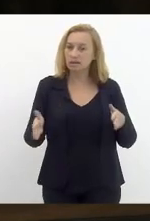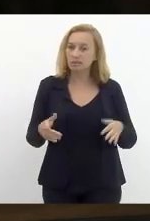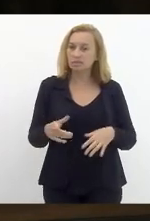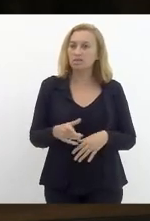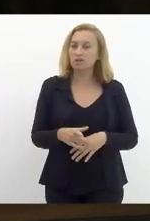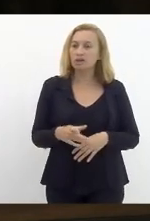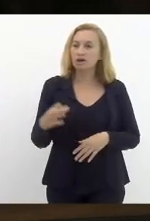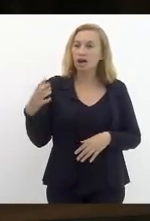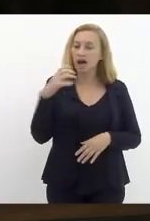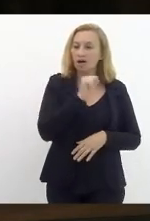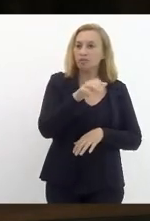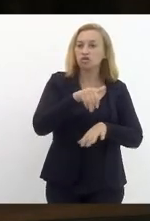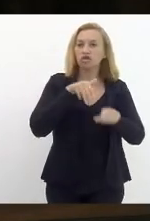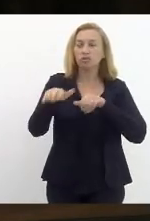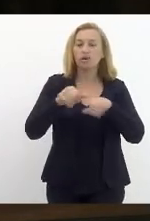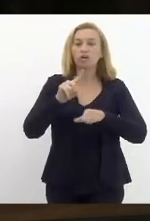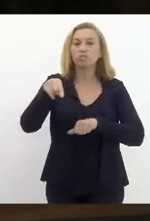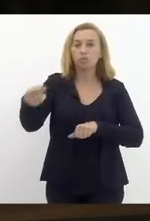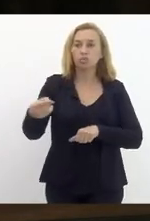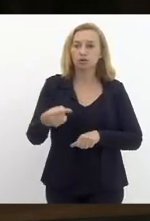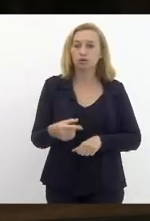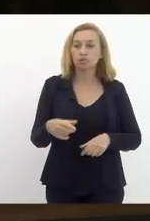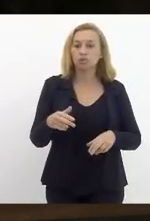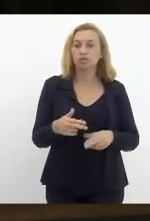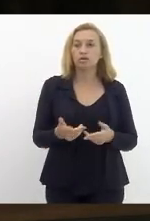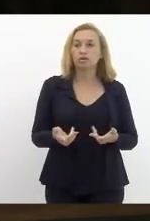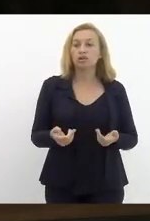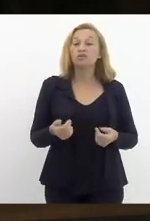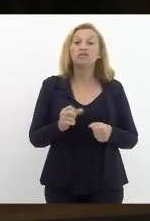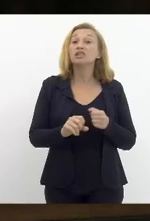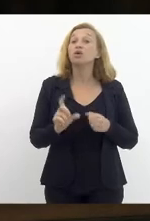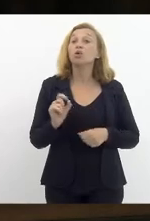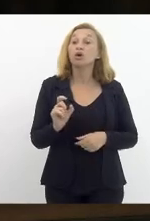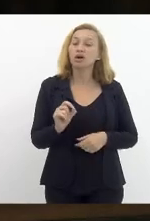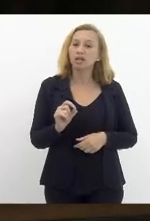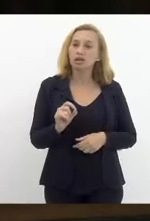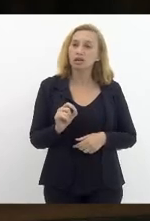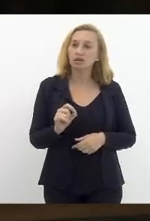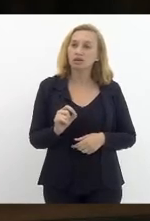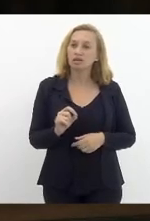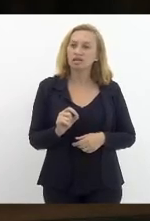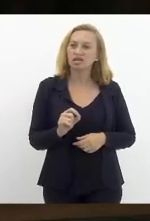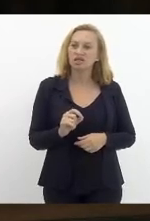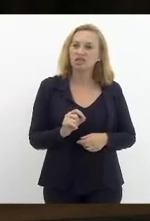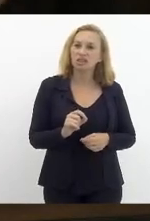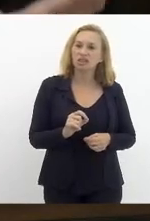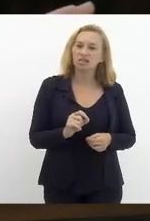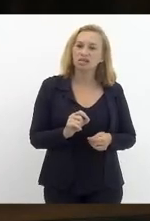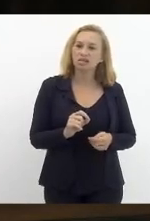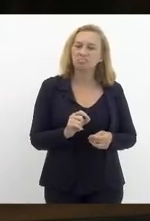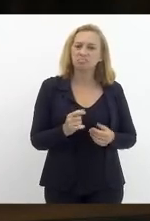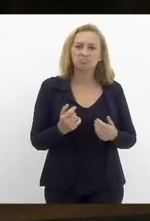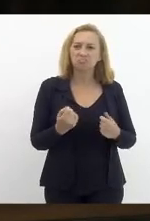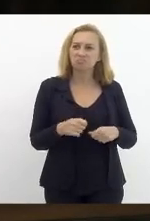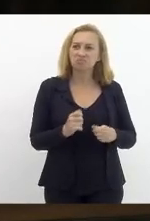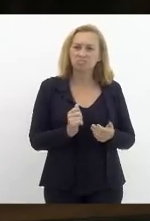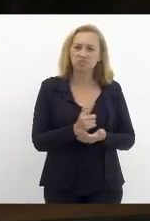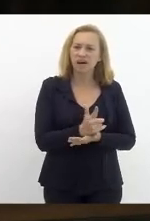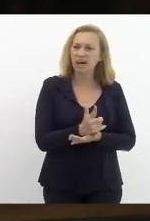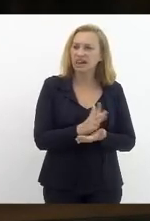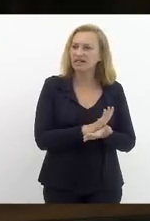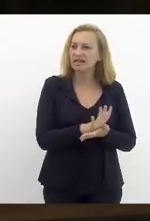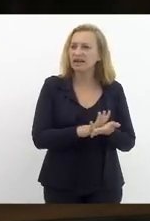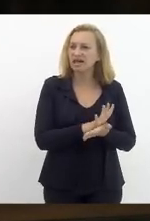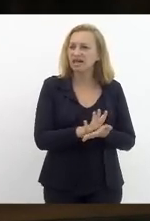vamos imediatamente chamar o próximo. E para isso, o que temos que fazer sem custo, simples assim, sem